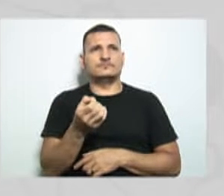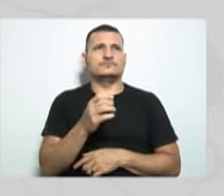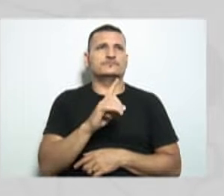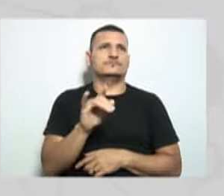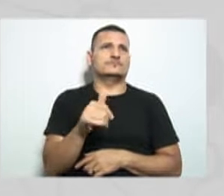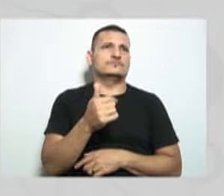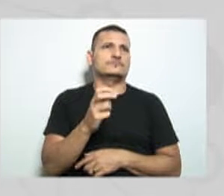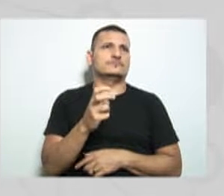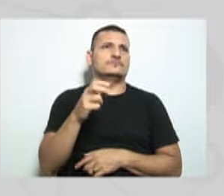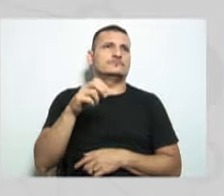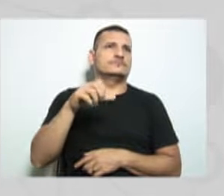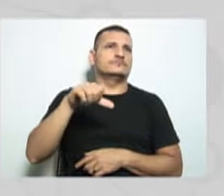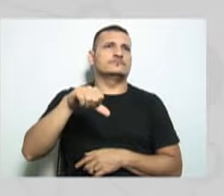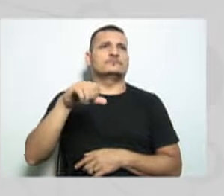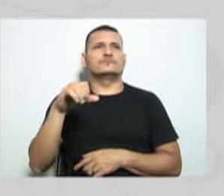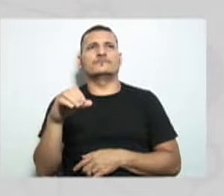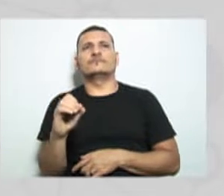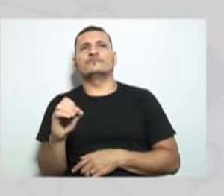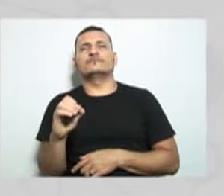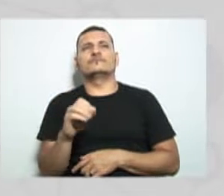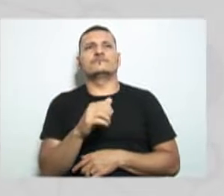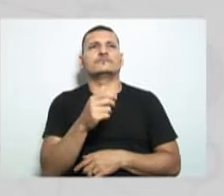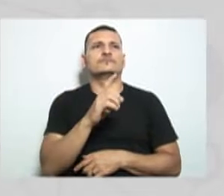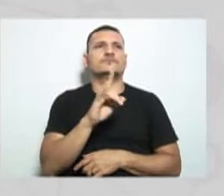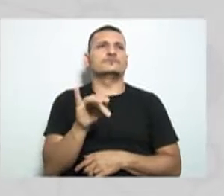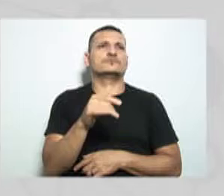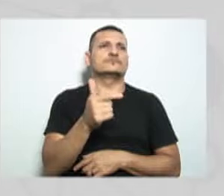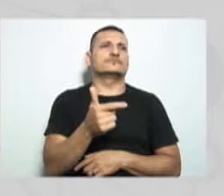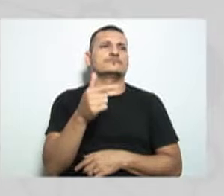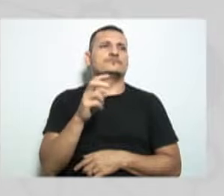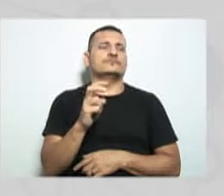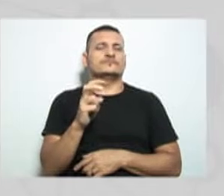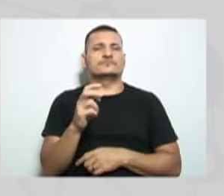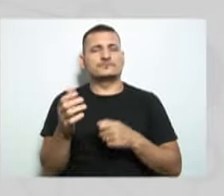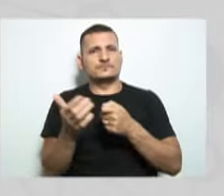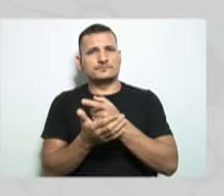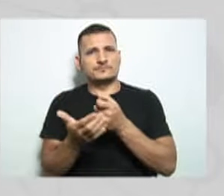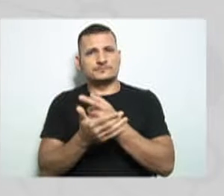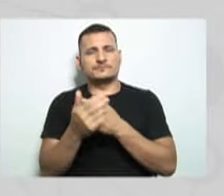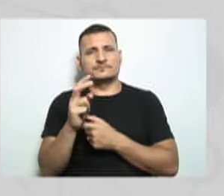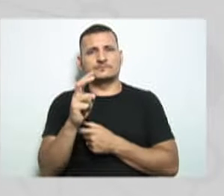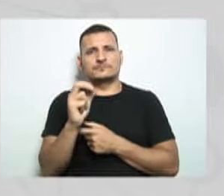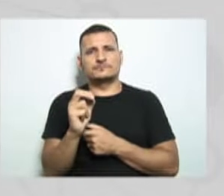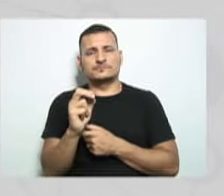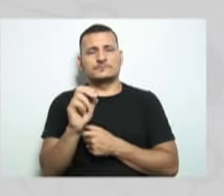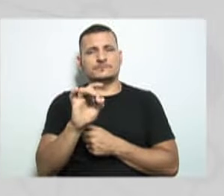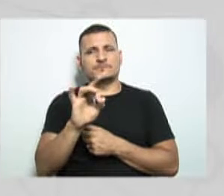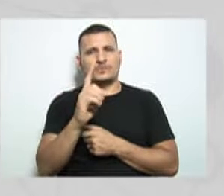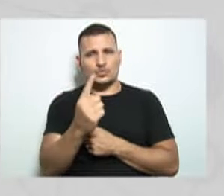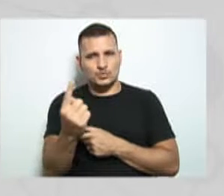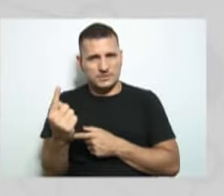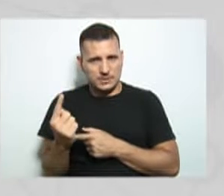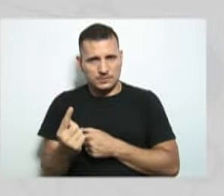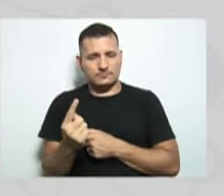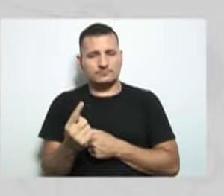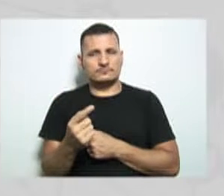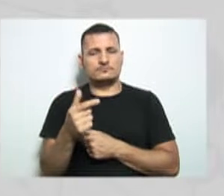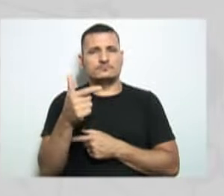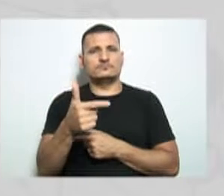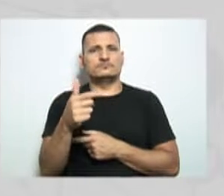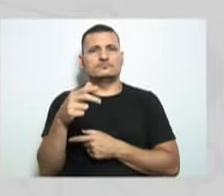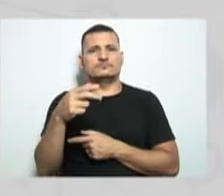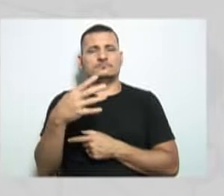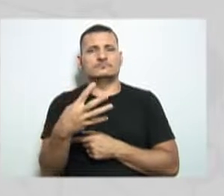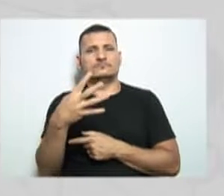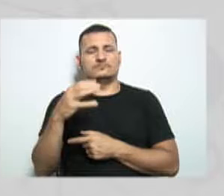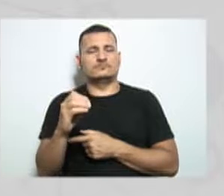a R$400 cada e no dia 25 uma compra de 50 unidades a 240. Vamos ver como é que funcionou